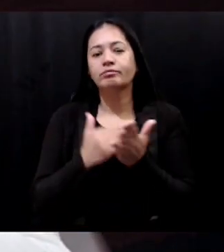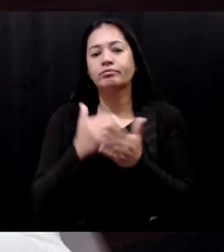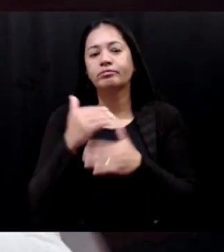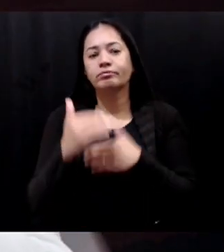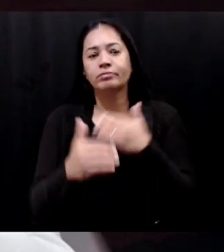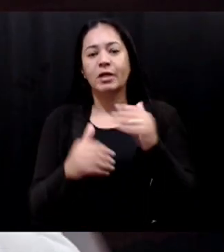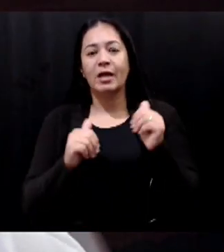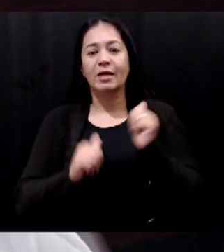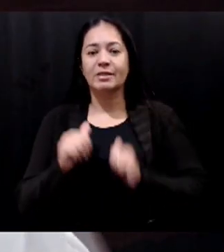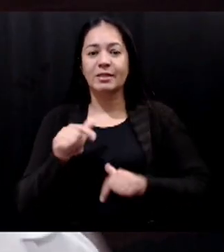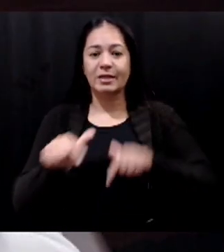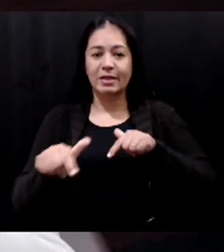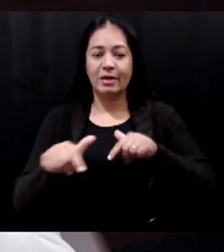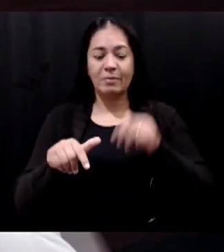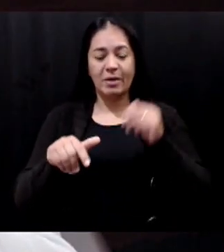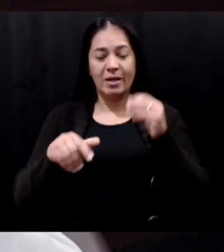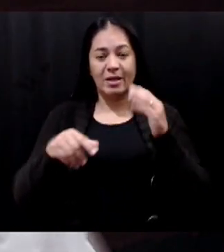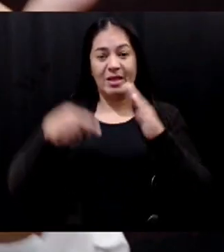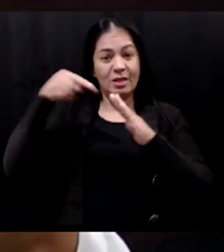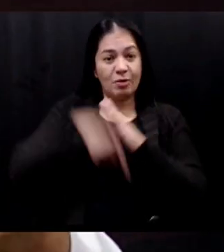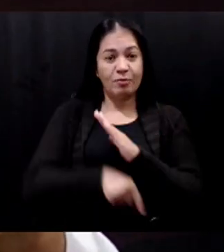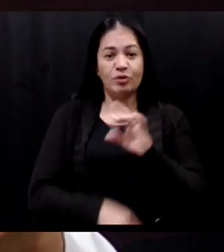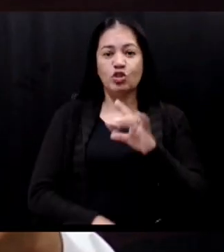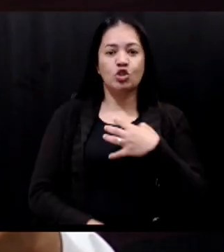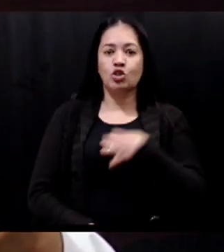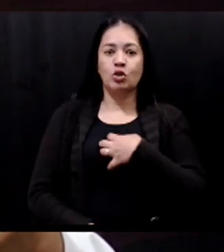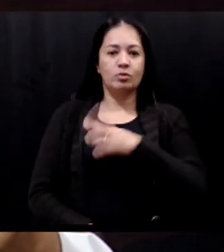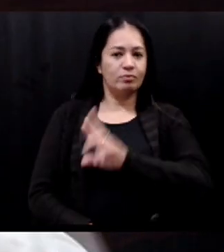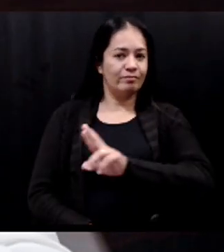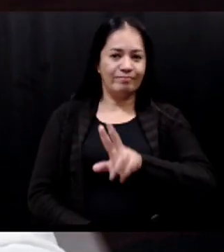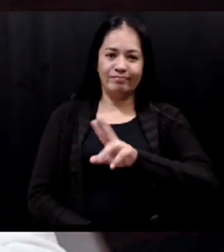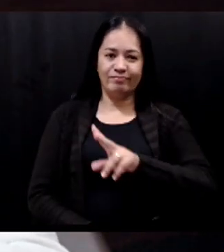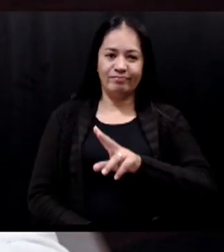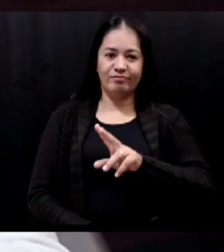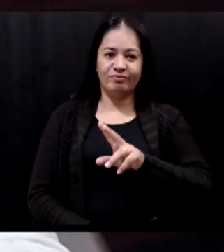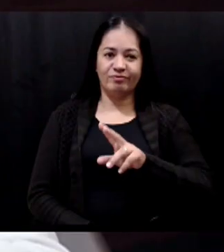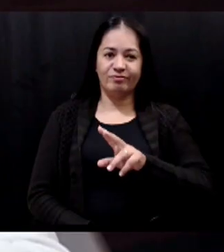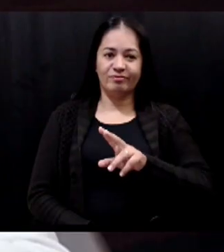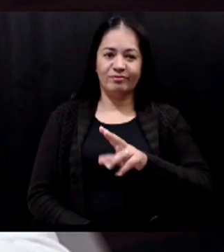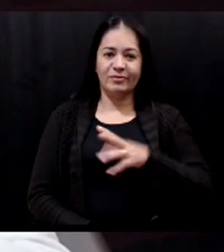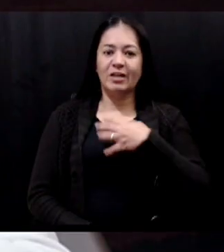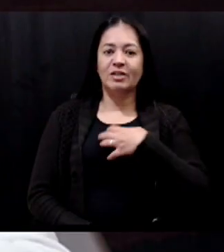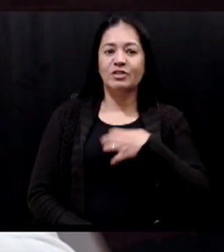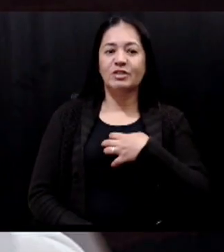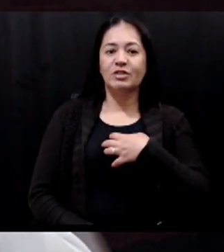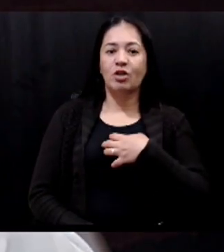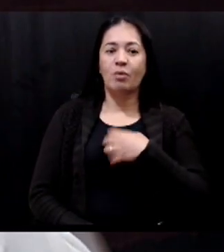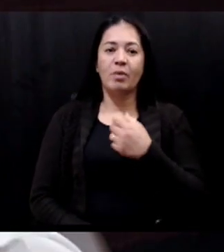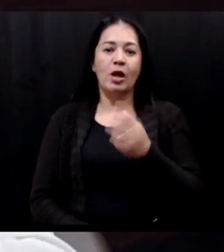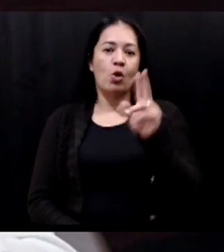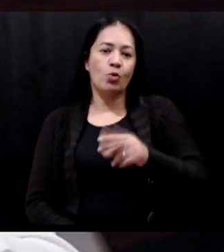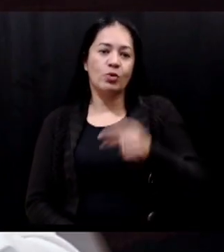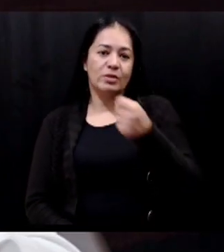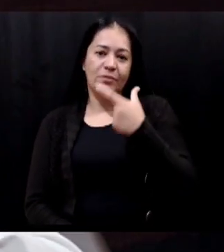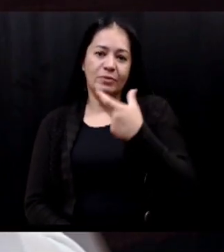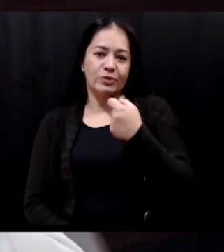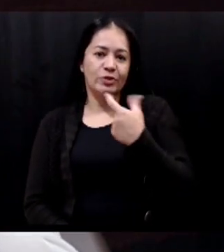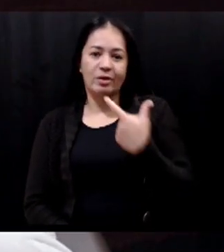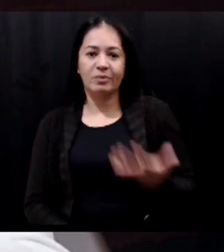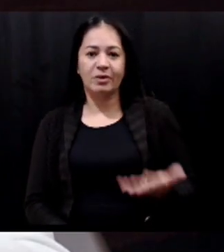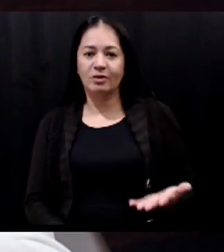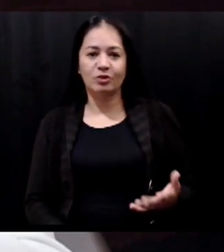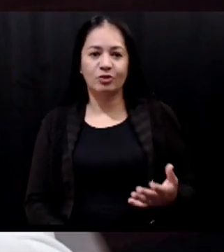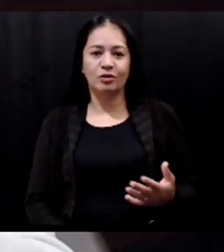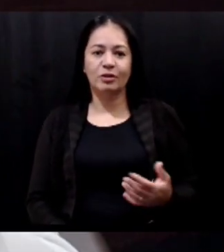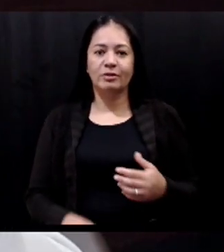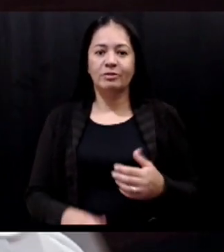não no sintoma. Trabalhar no sintoma é fazer uso de medicações sem um acompanhamento médico, né? Agora, tratar a